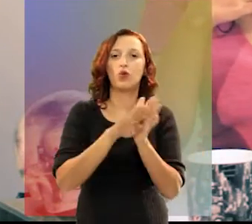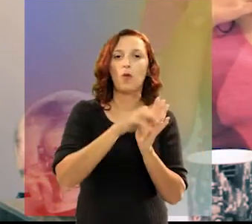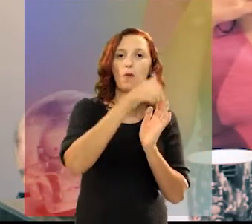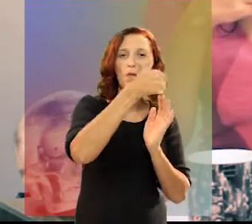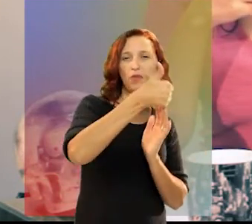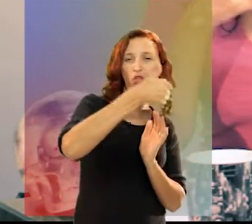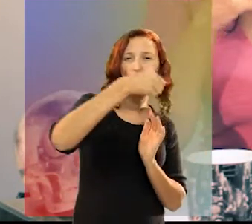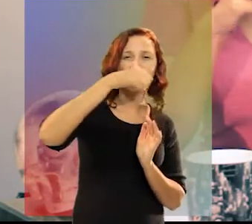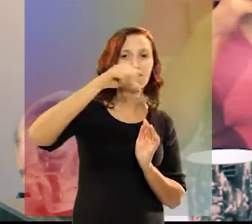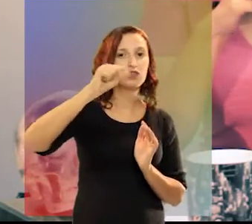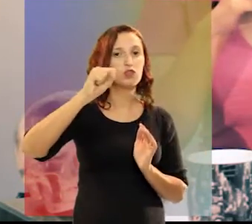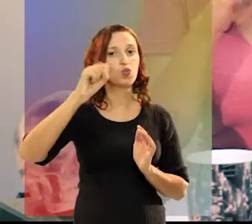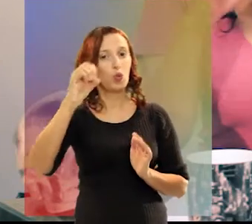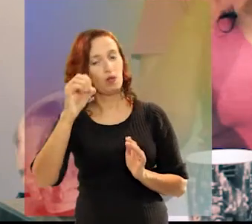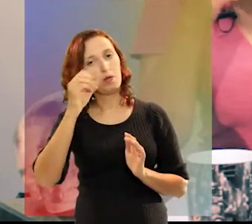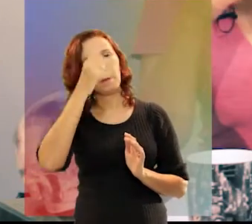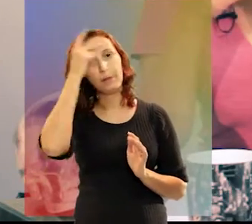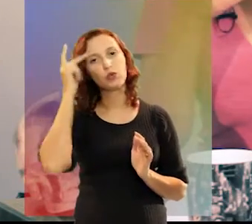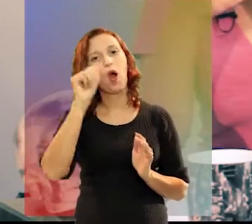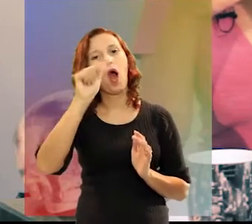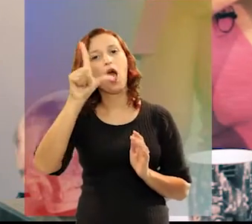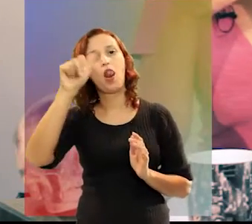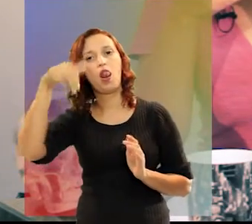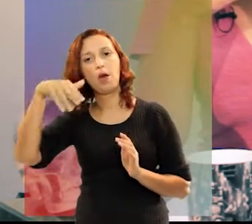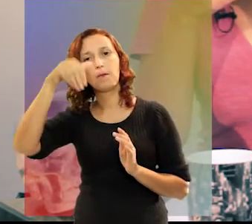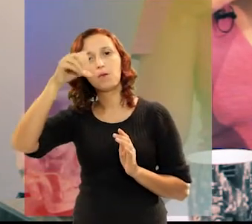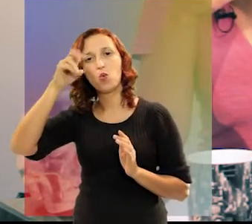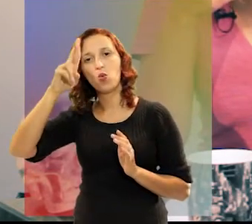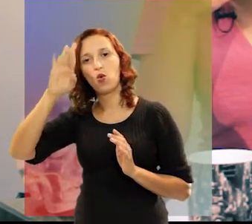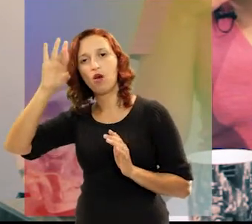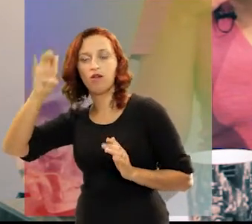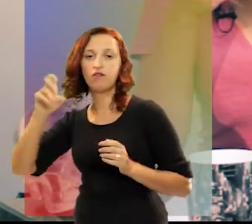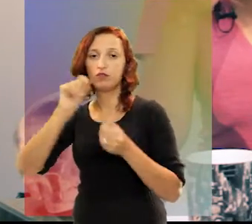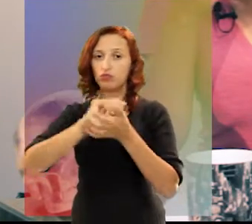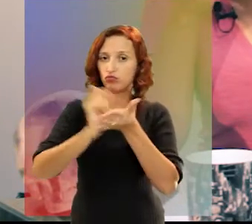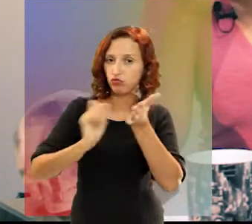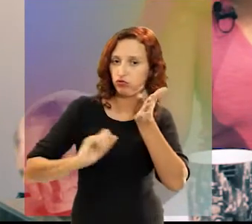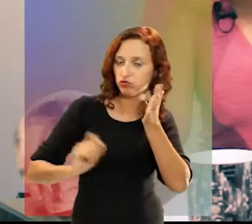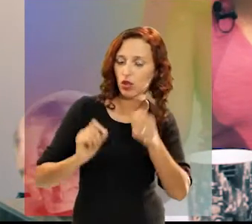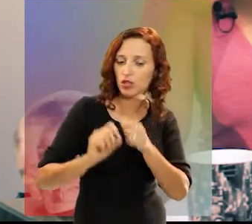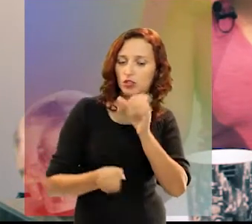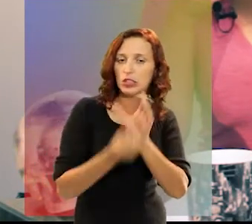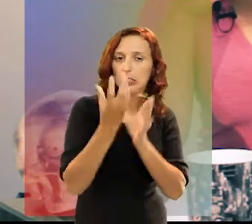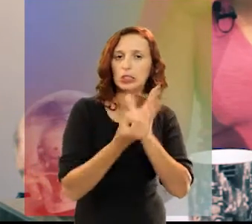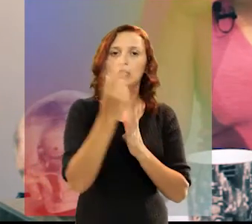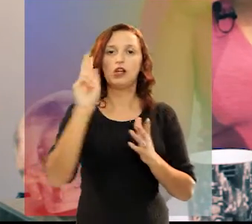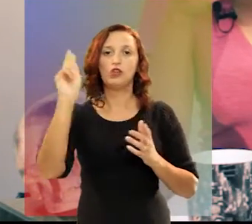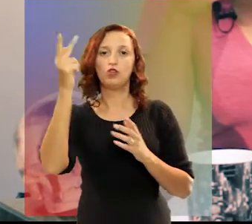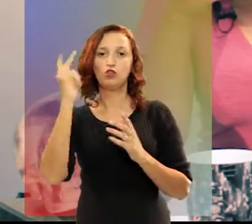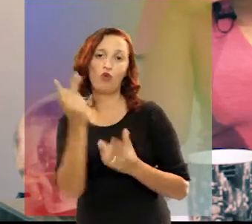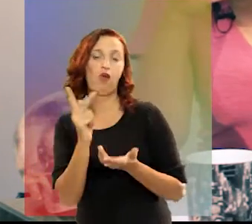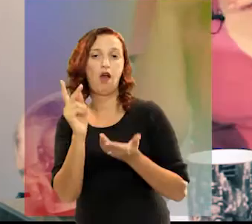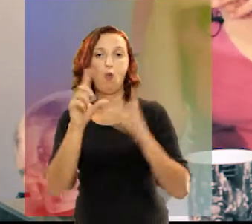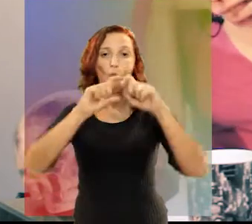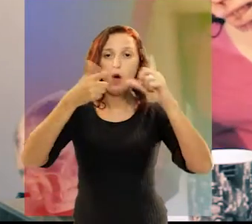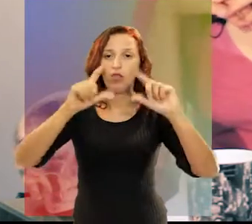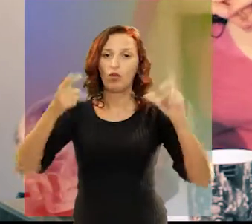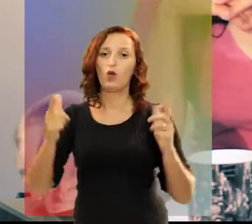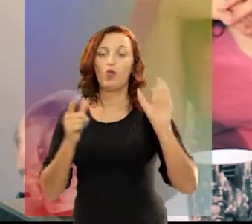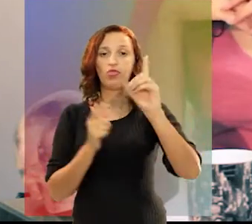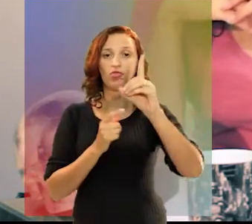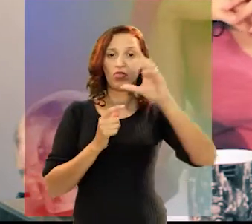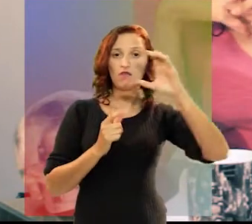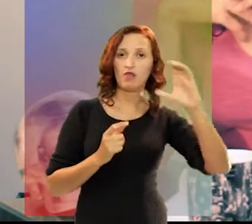mais ou menos em 1980, o Alan Moore foi convidado para escrever uma história, né, em quadrinhos, para a DC. Aí ele